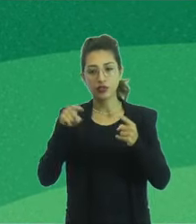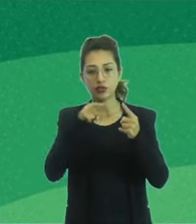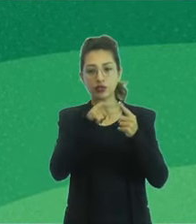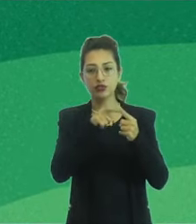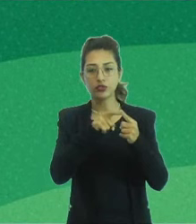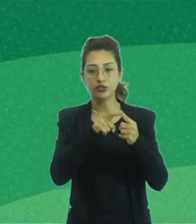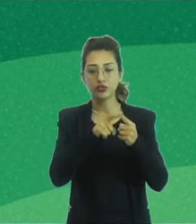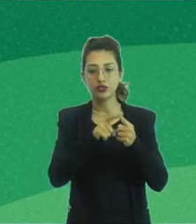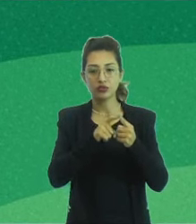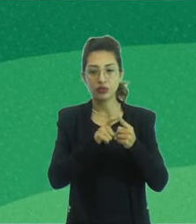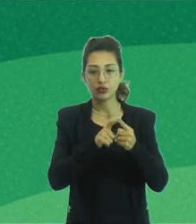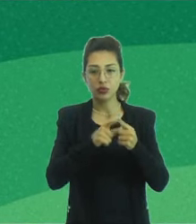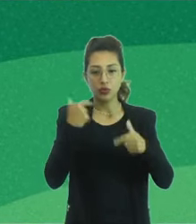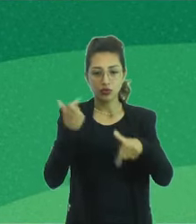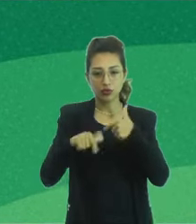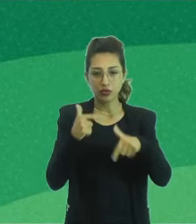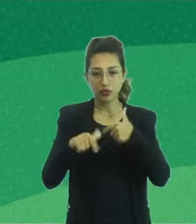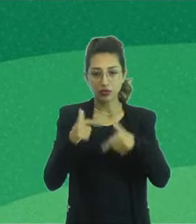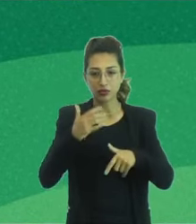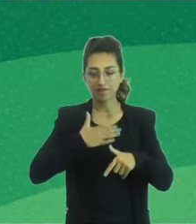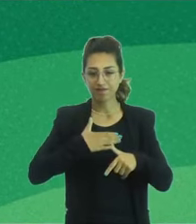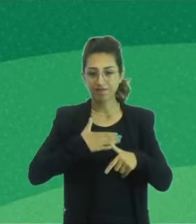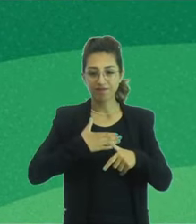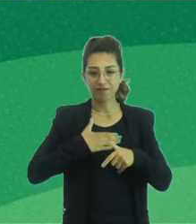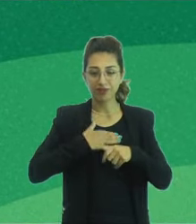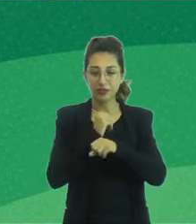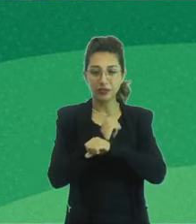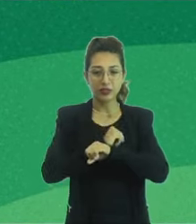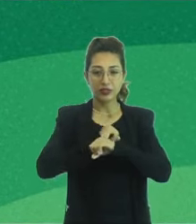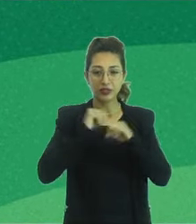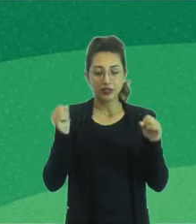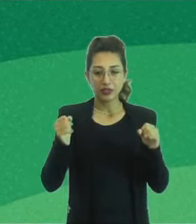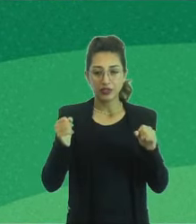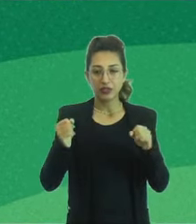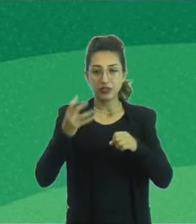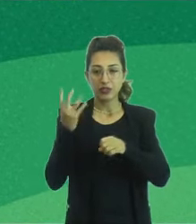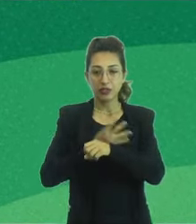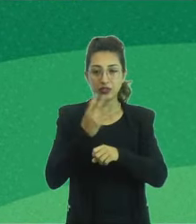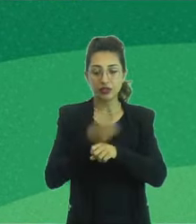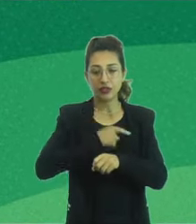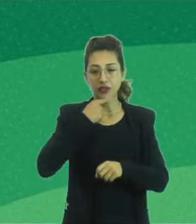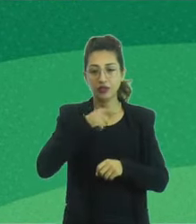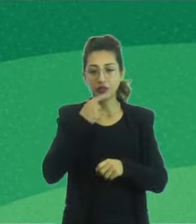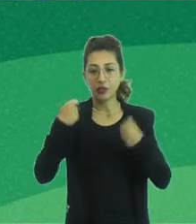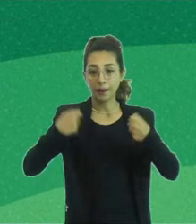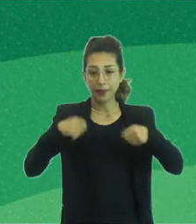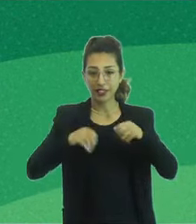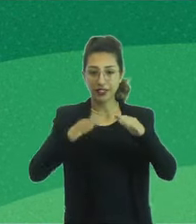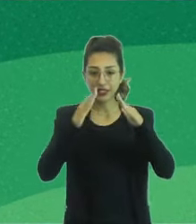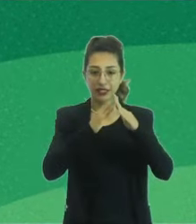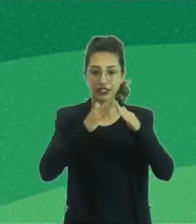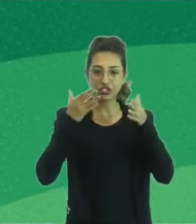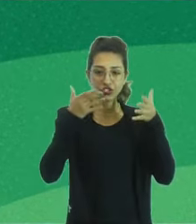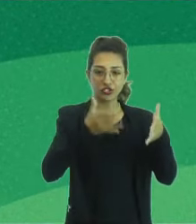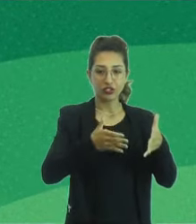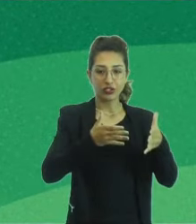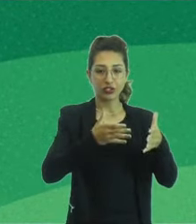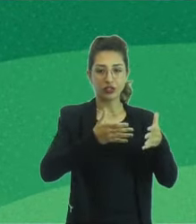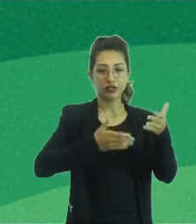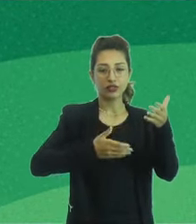aguento mais o meu trabalho eu preciso chegar em casa e falar com as pessoas sobre aí então é uma coisa que eu gosto